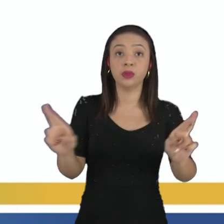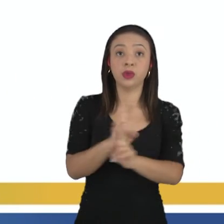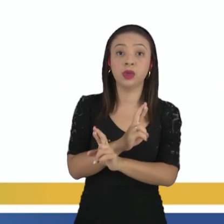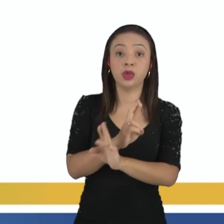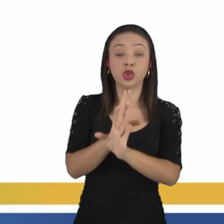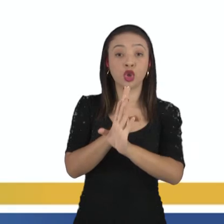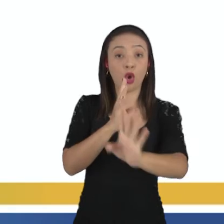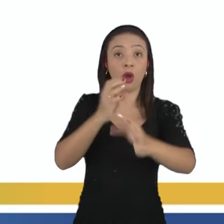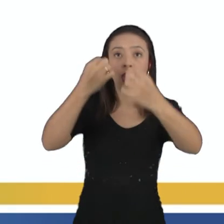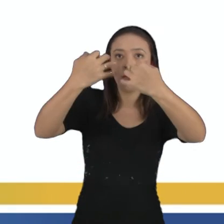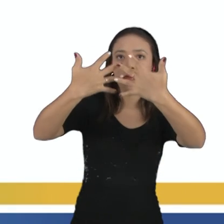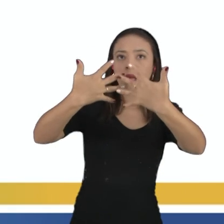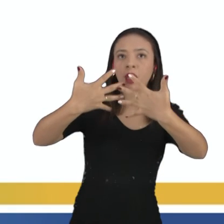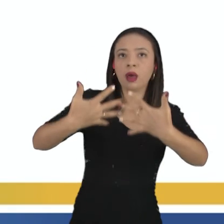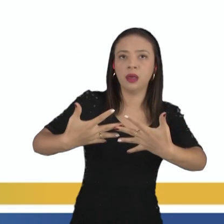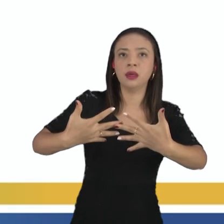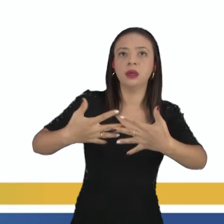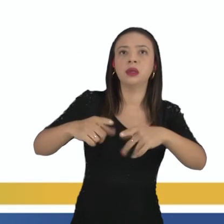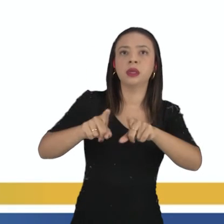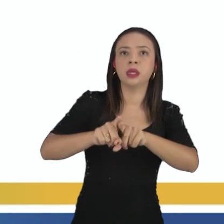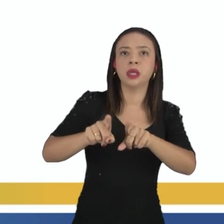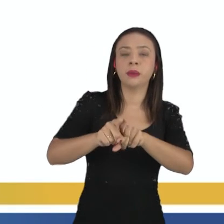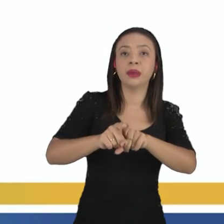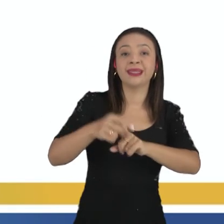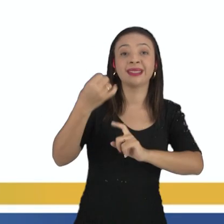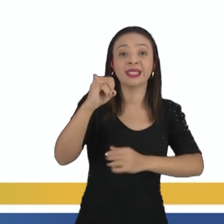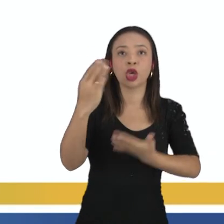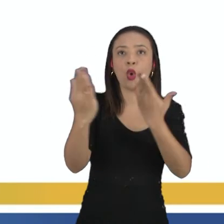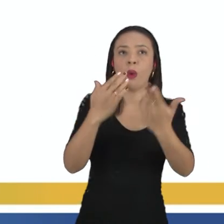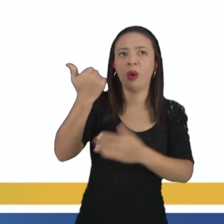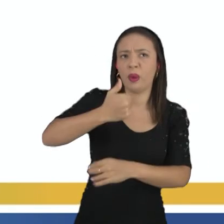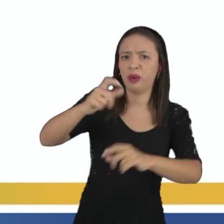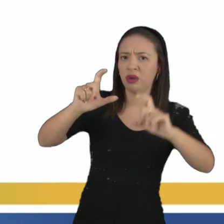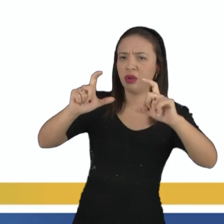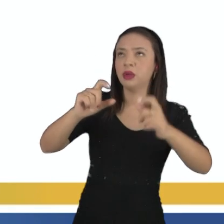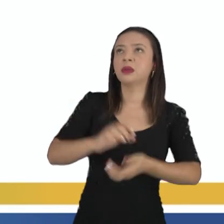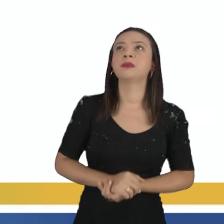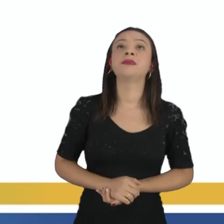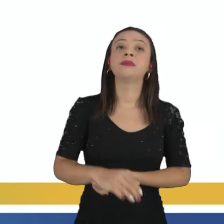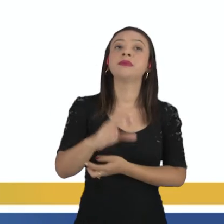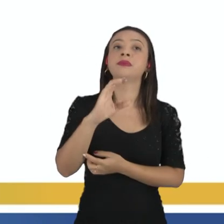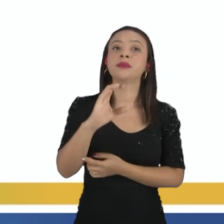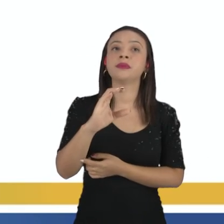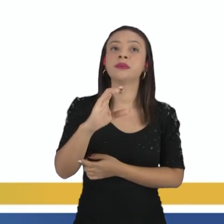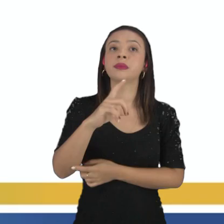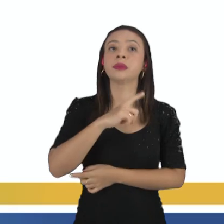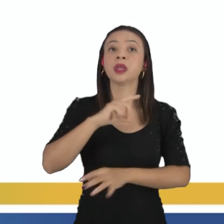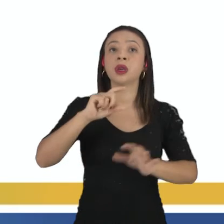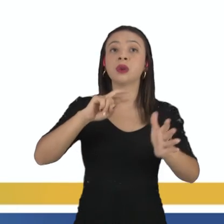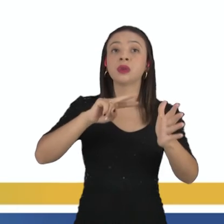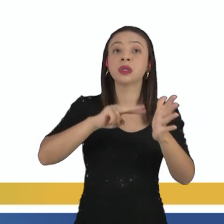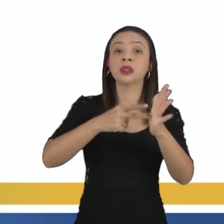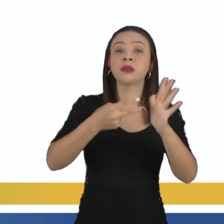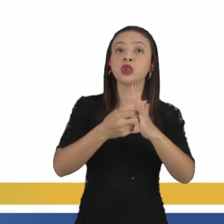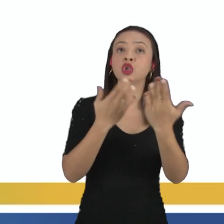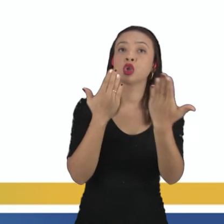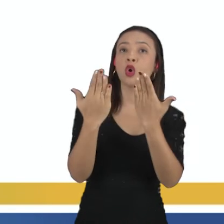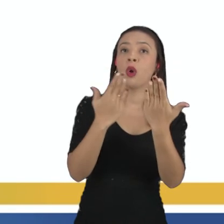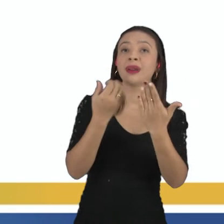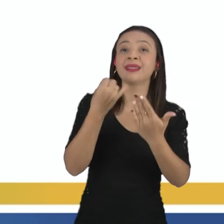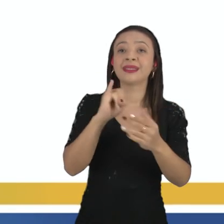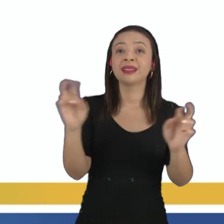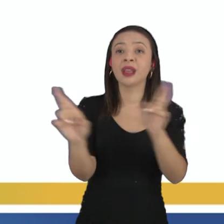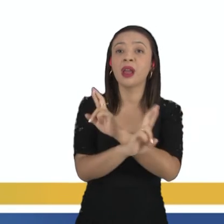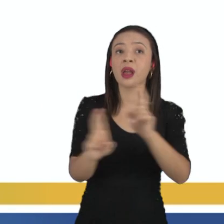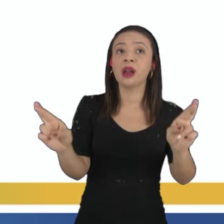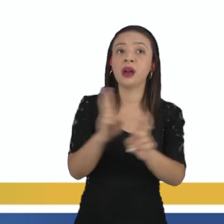ordem explicativa em relação ao primeiro balão. C. Estabelece o sentido de comparação em